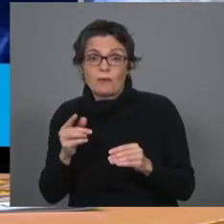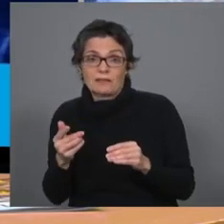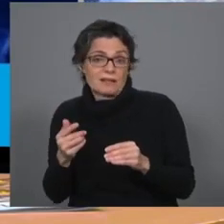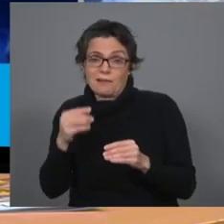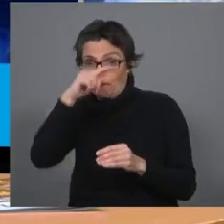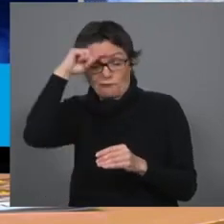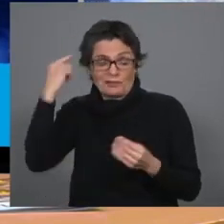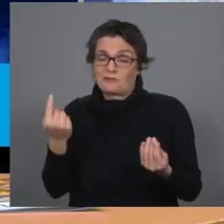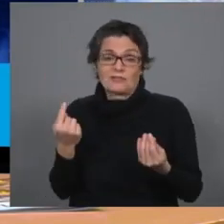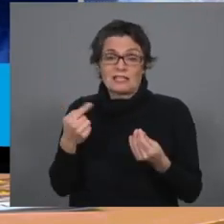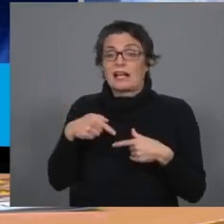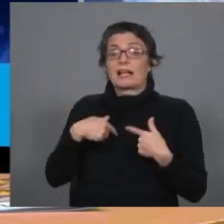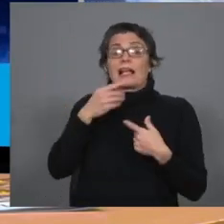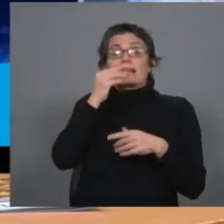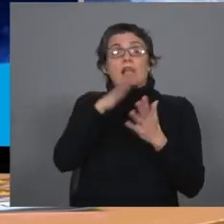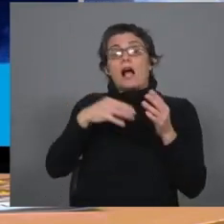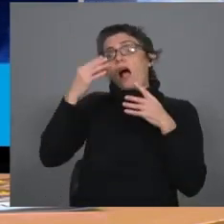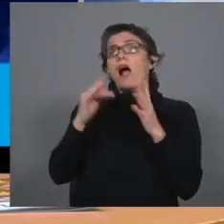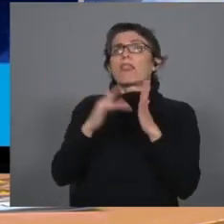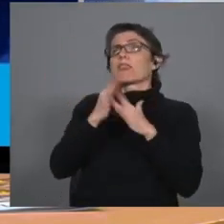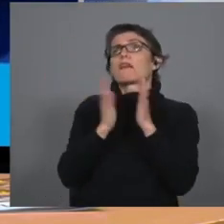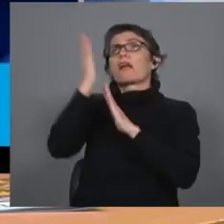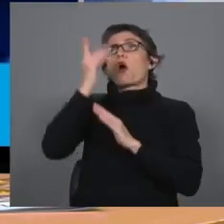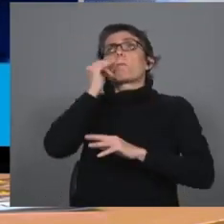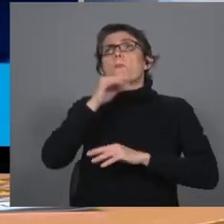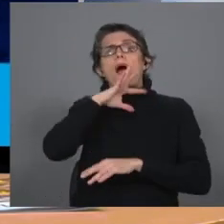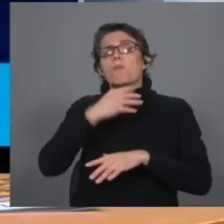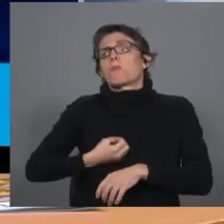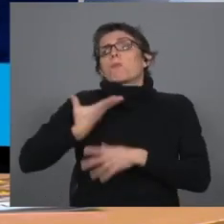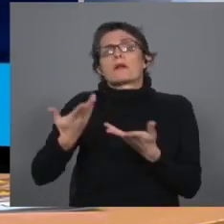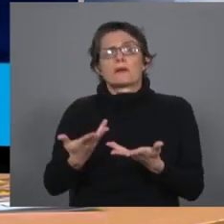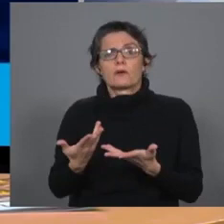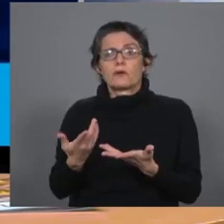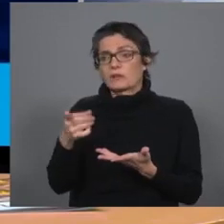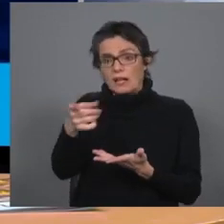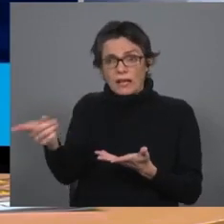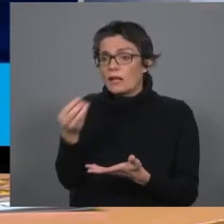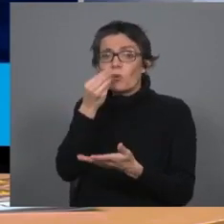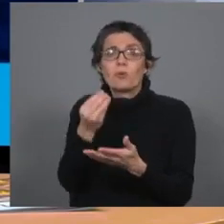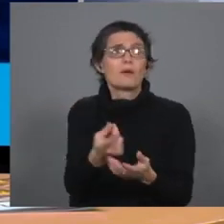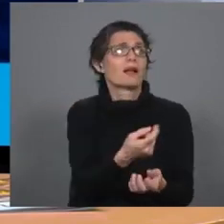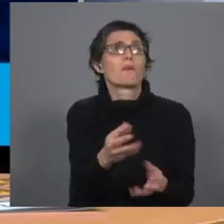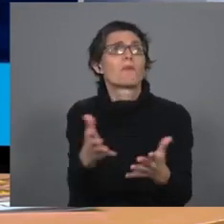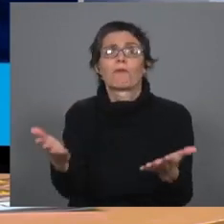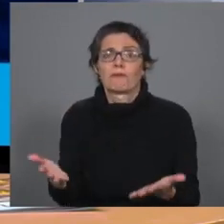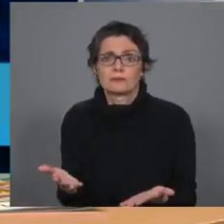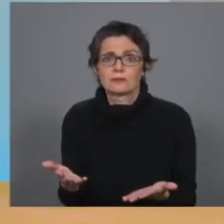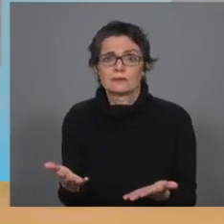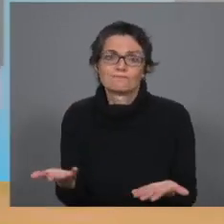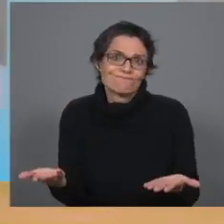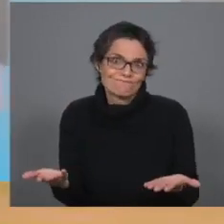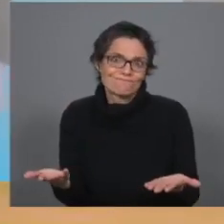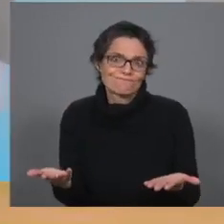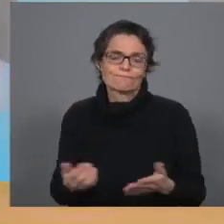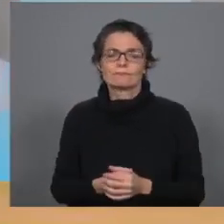Pai, que é amor, que é misericórdia e que essas pessoas não têm realmente nada para comer no dia-a-dia, por exemplo. Mesmo a